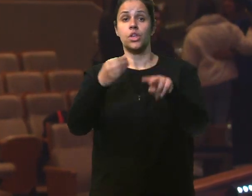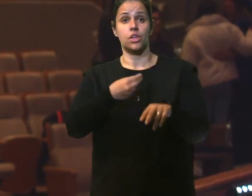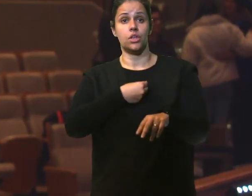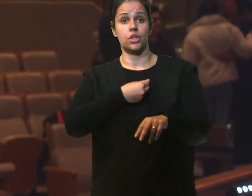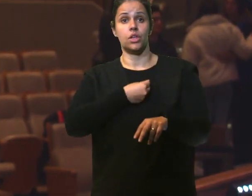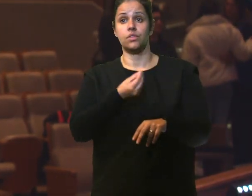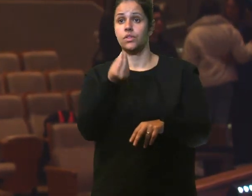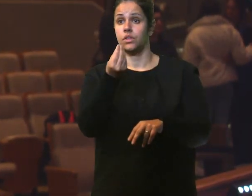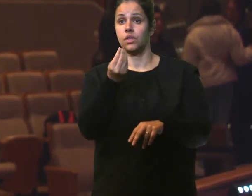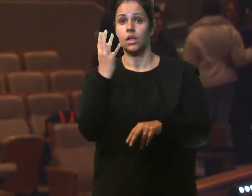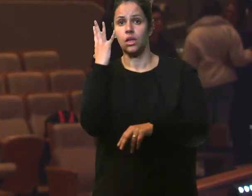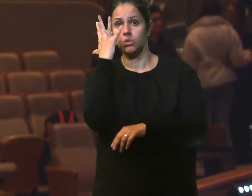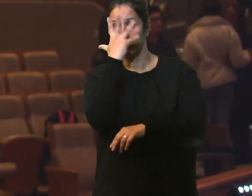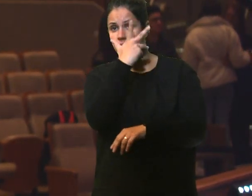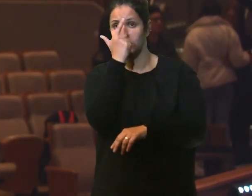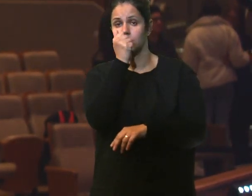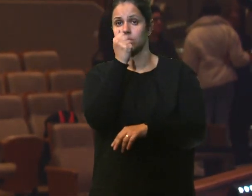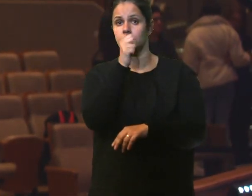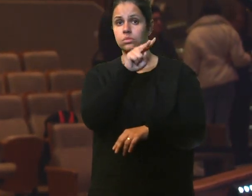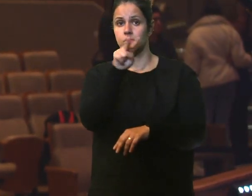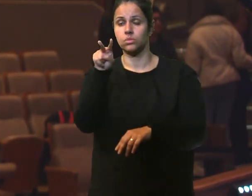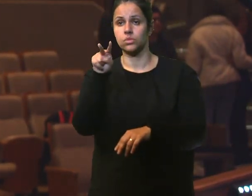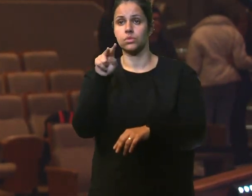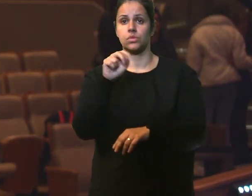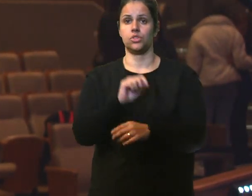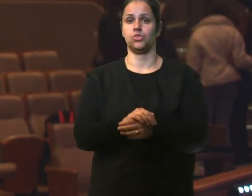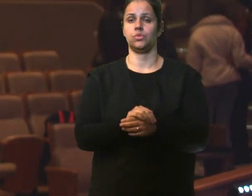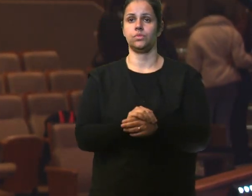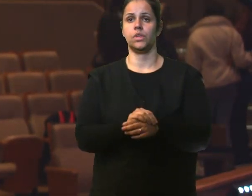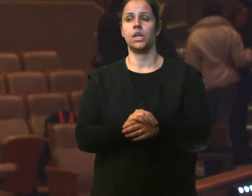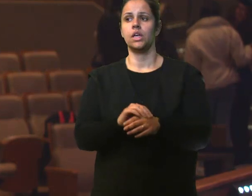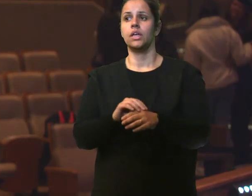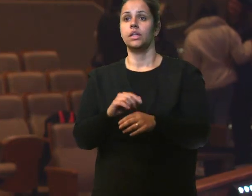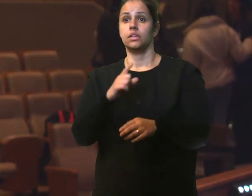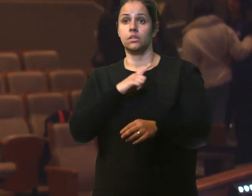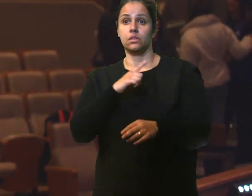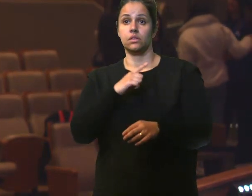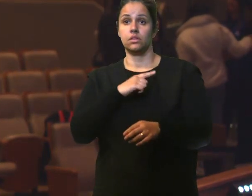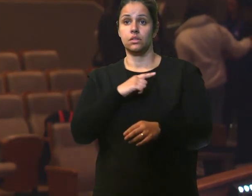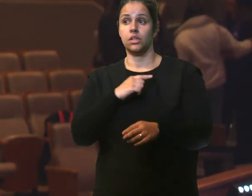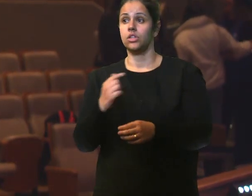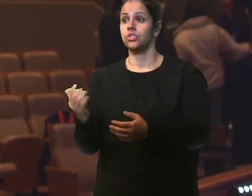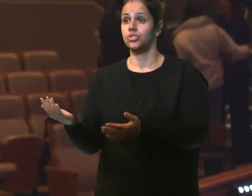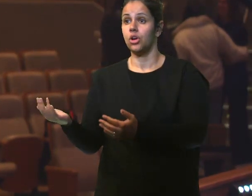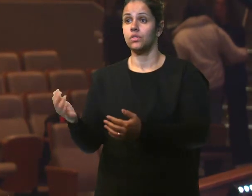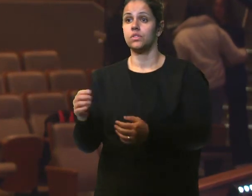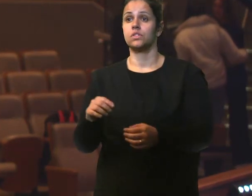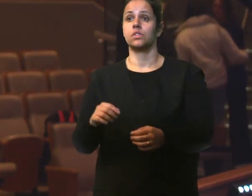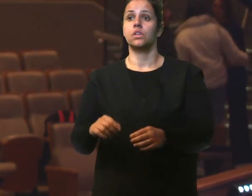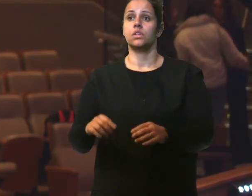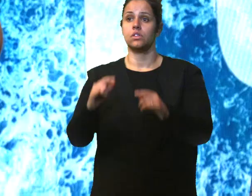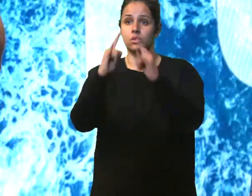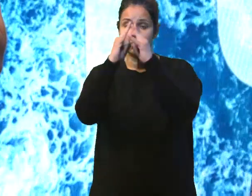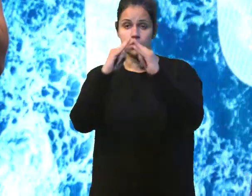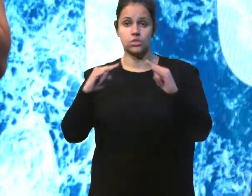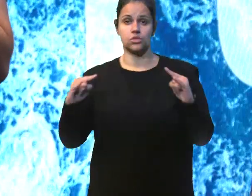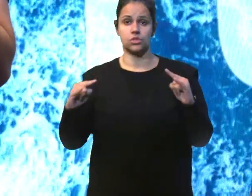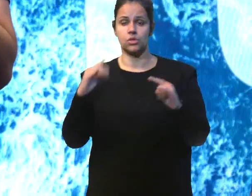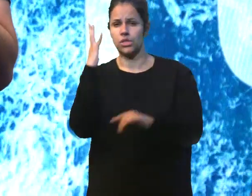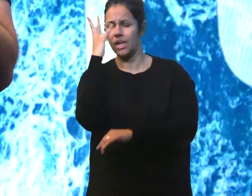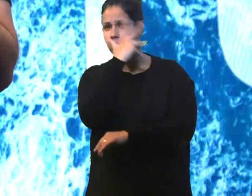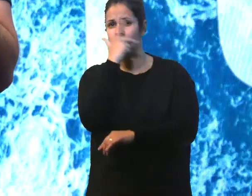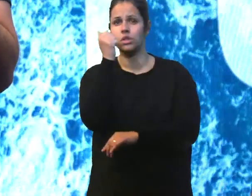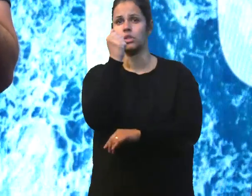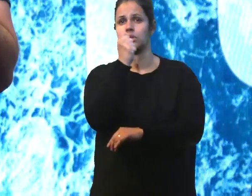cada sexta-feira. Eu sei que muita gente não está aqui hoje, está lá no retiro, mas eu acho tão bonito, e